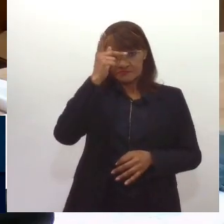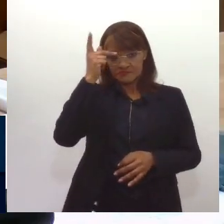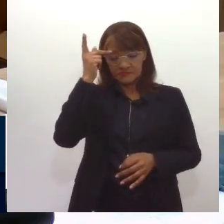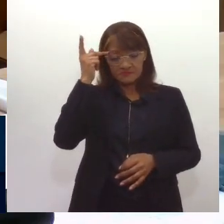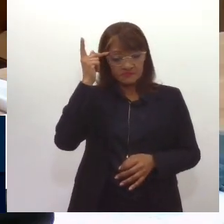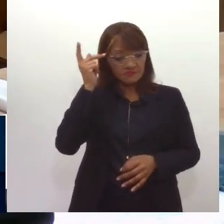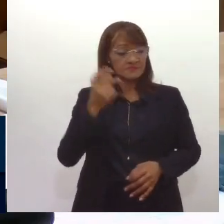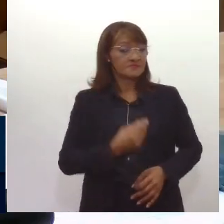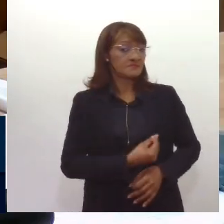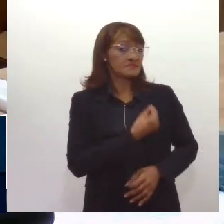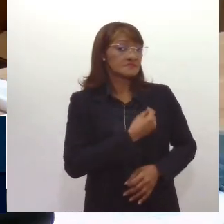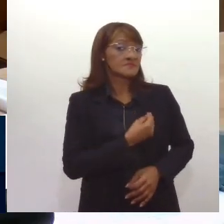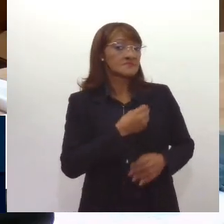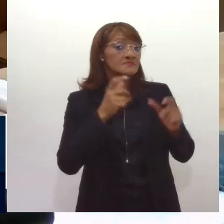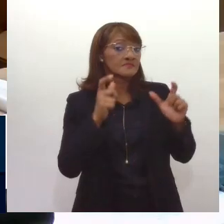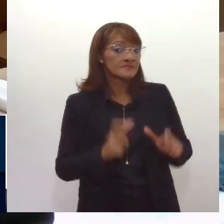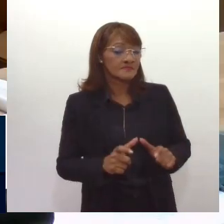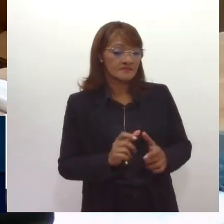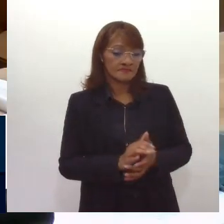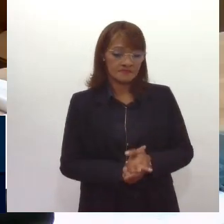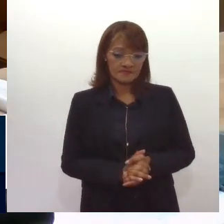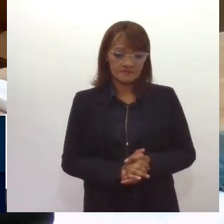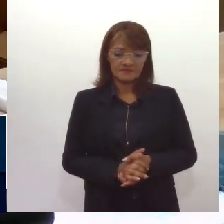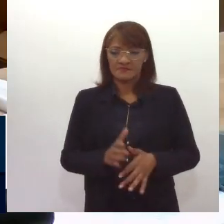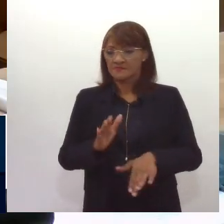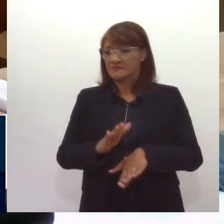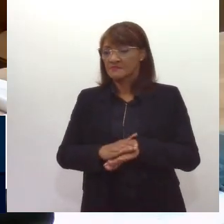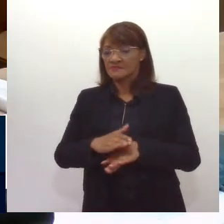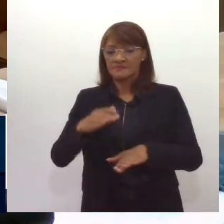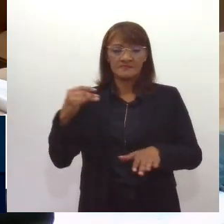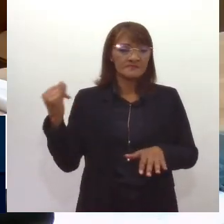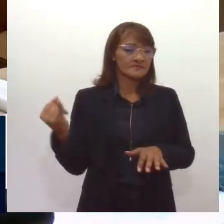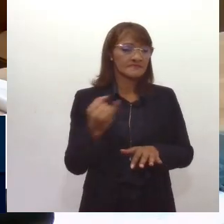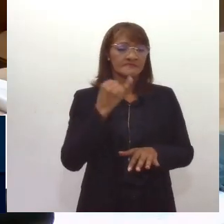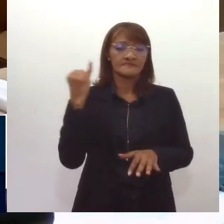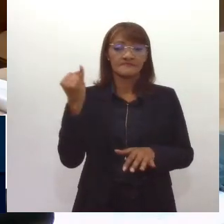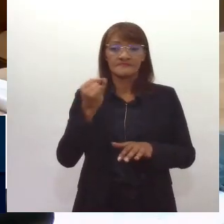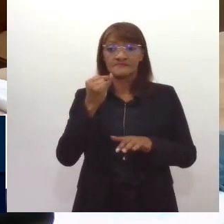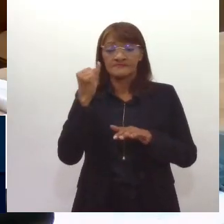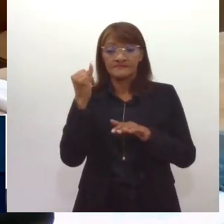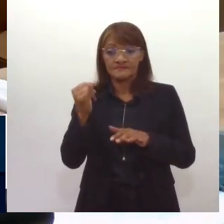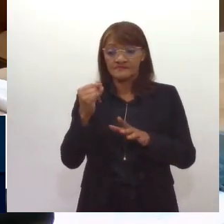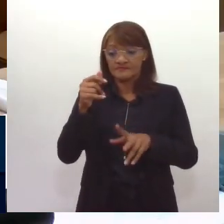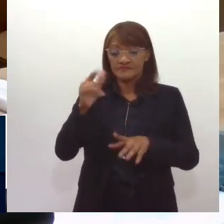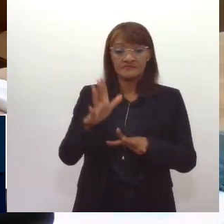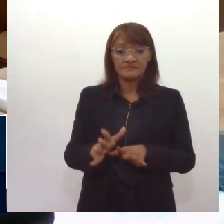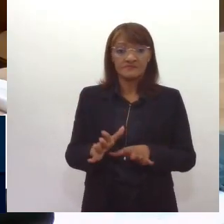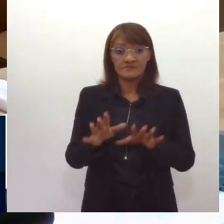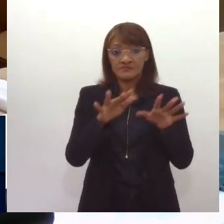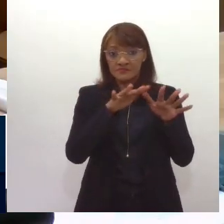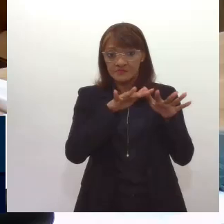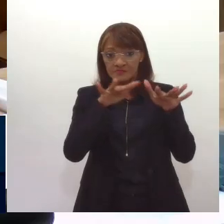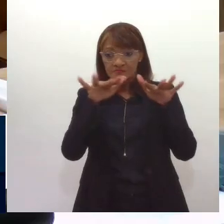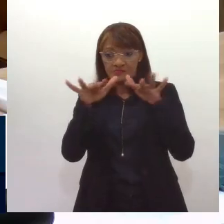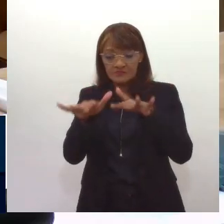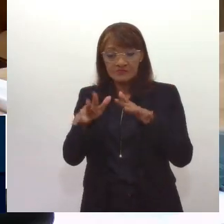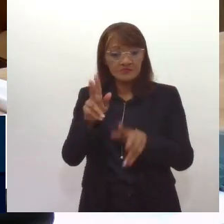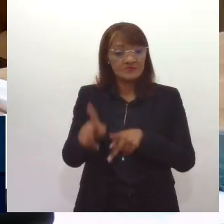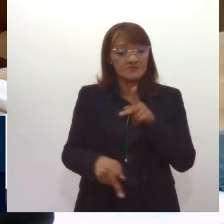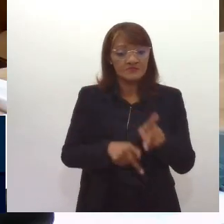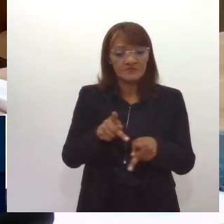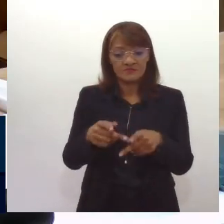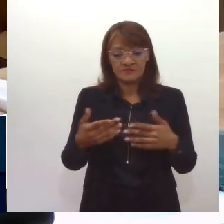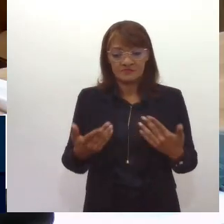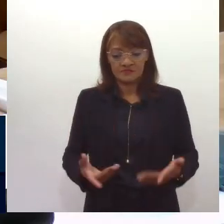Eu acho que o mais importante é a escuta popular, né? Principalmente das pessoas que vivem naquela região,